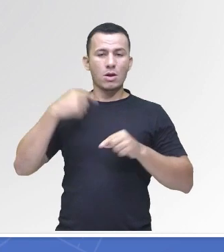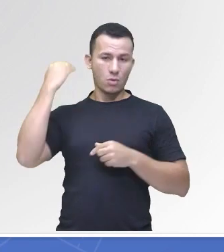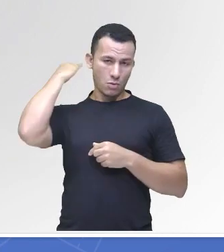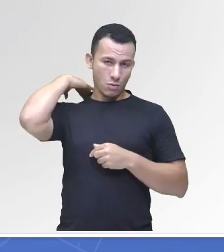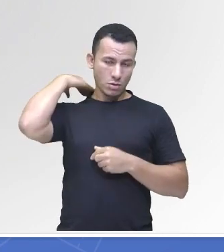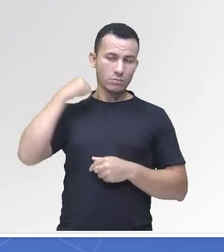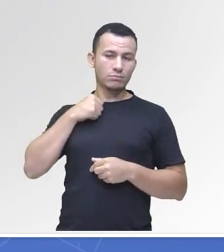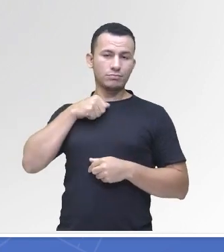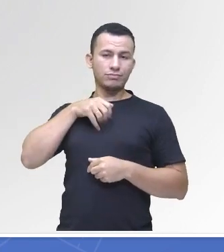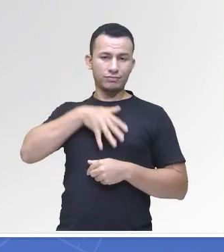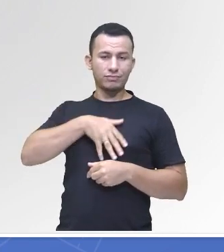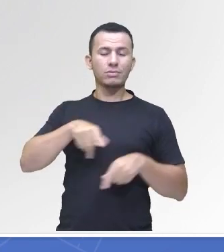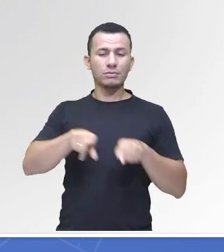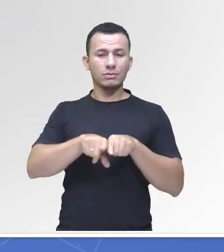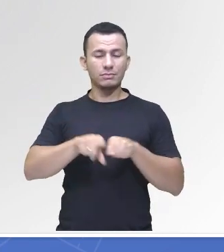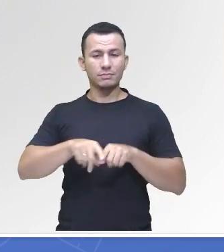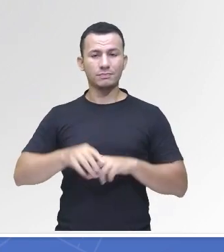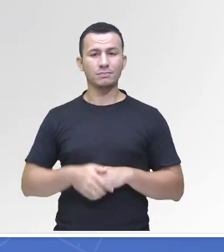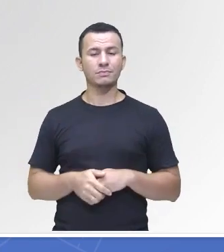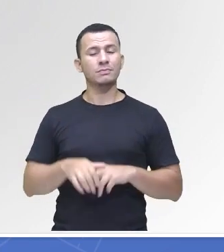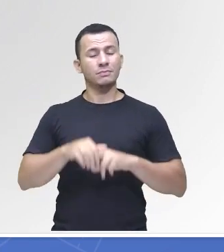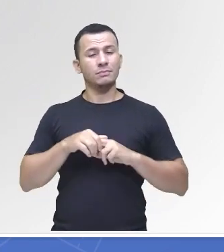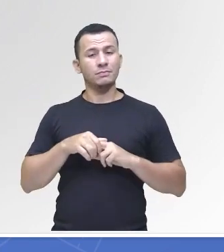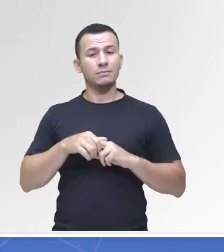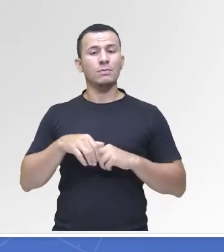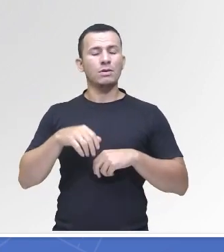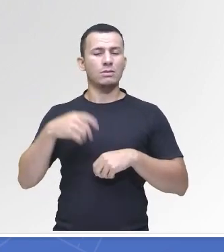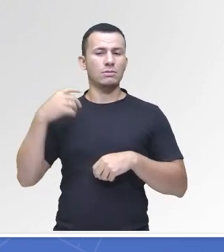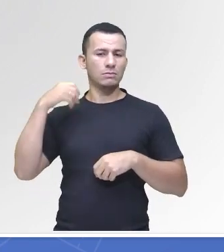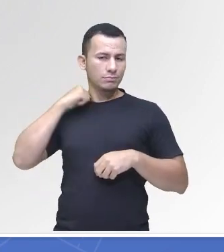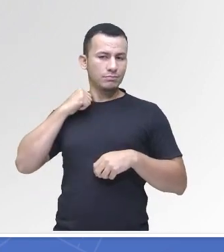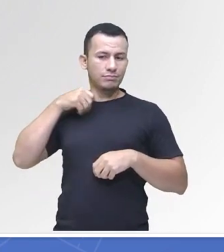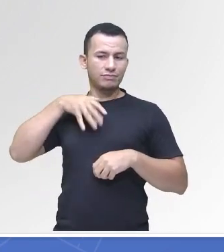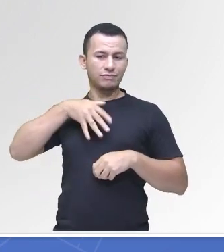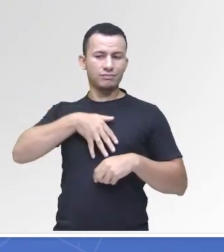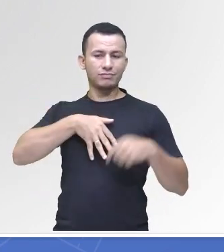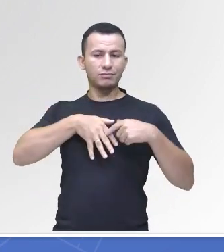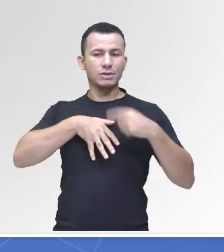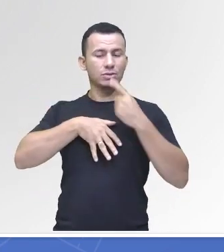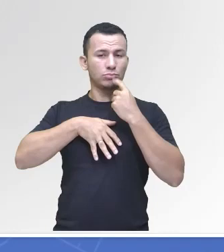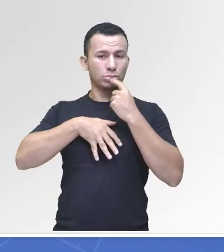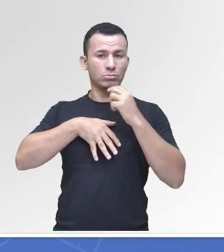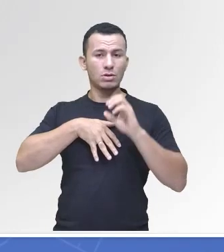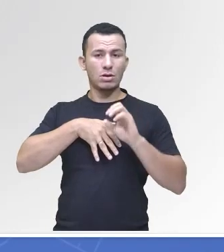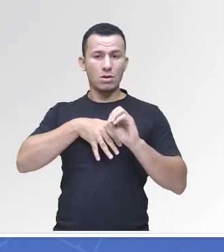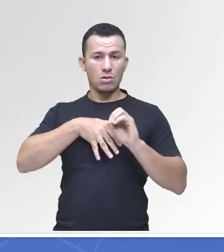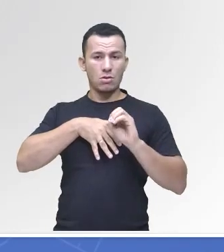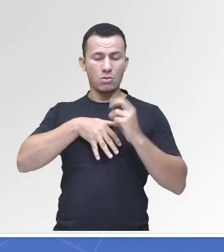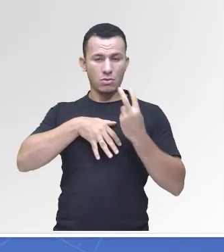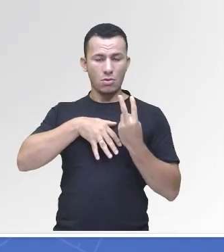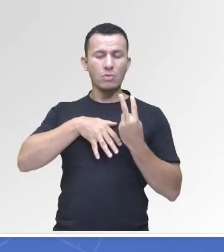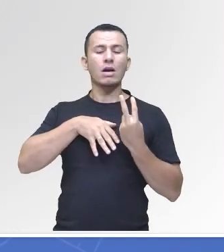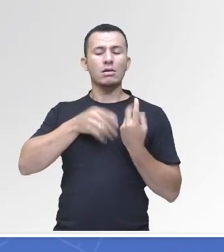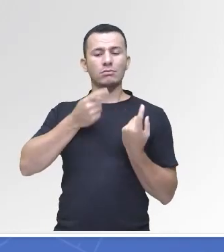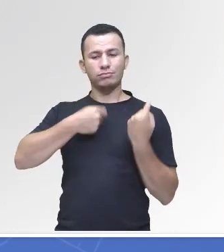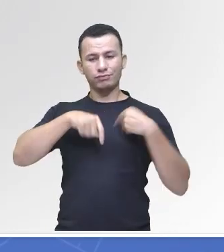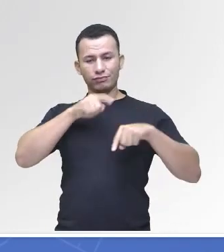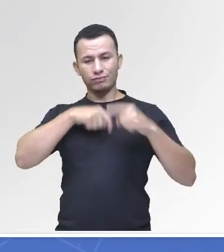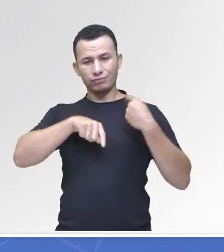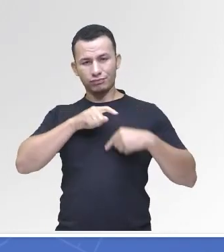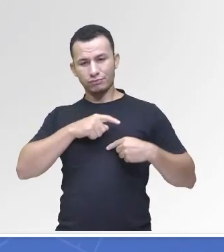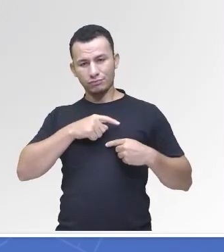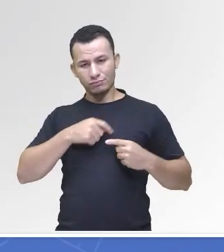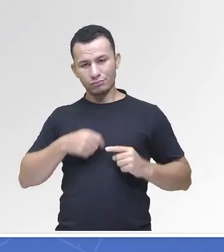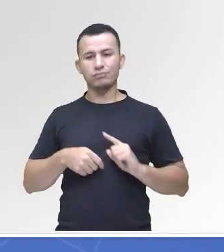até o coração, né? Então, nesse momento que ele chega ali ao coração rico em gás oxigênio, o que que acontece? Ele é bombeado novamente